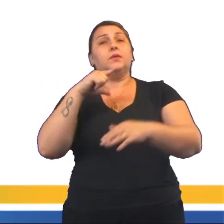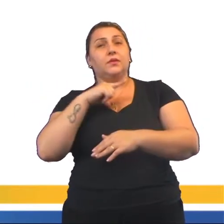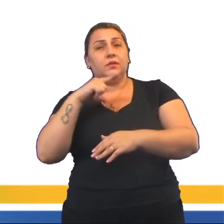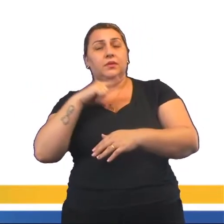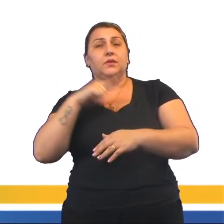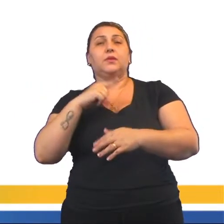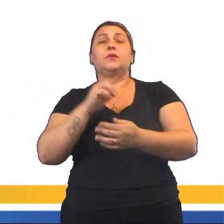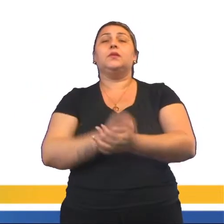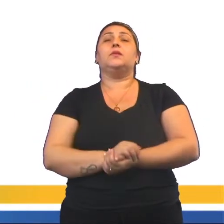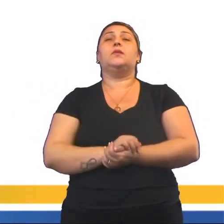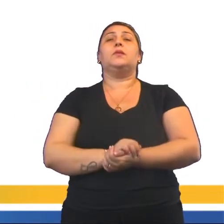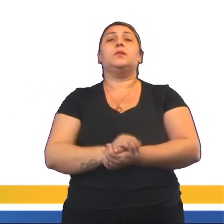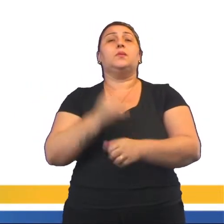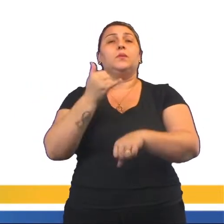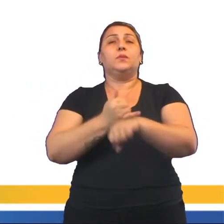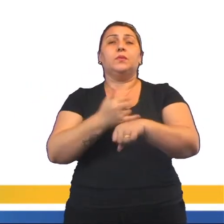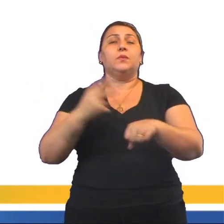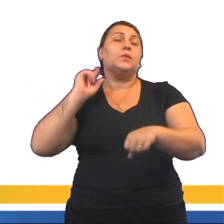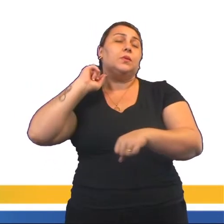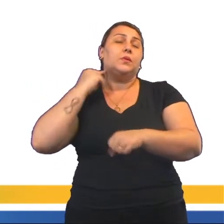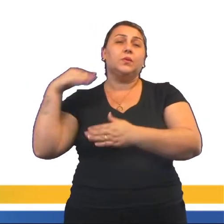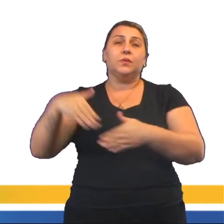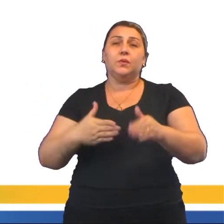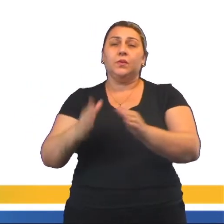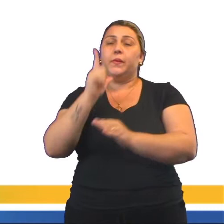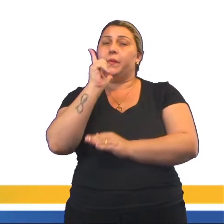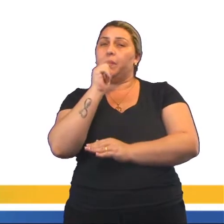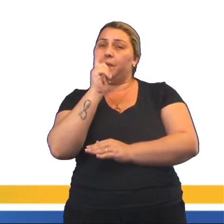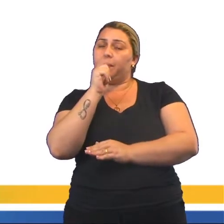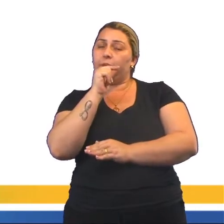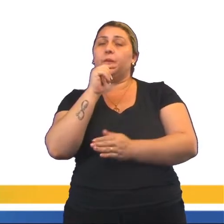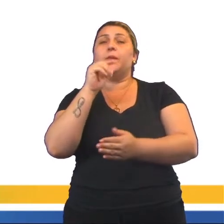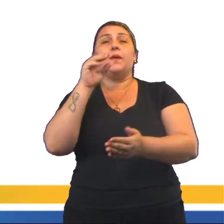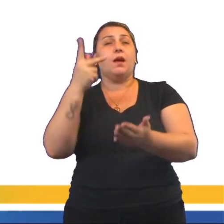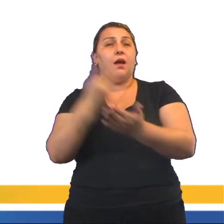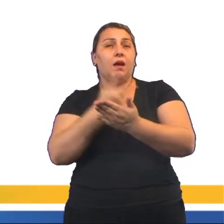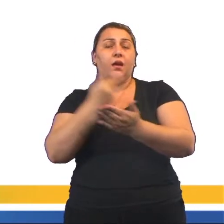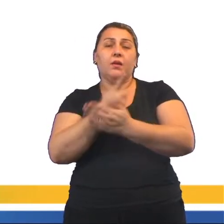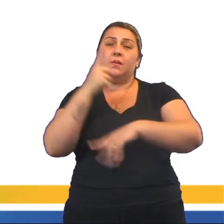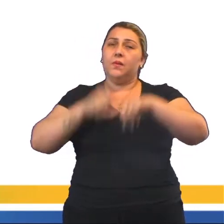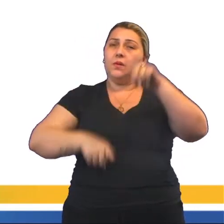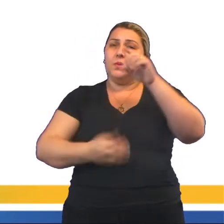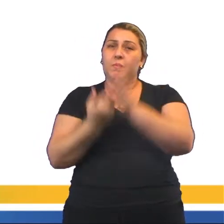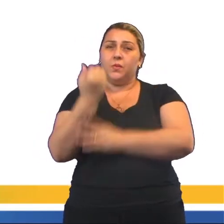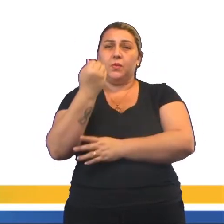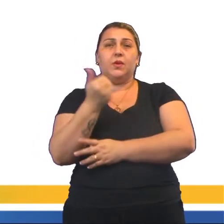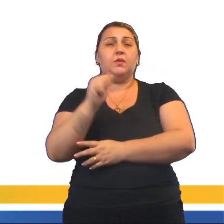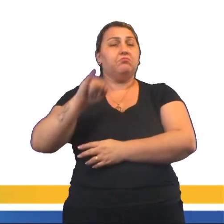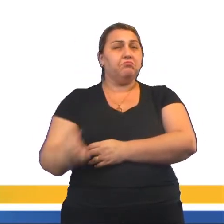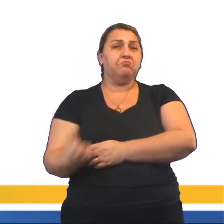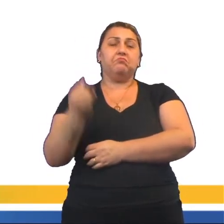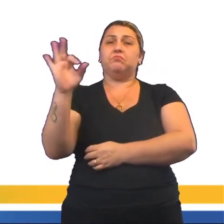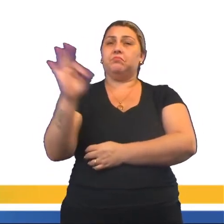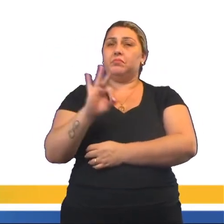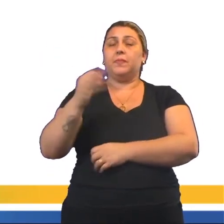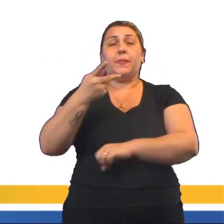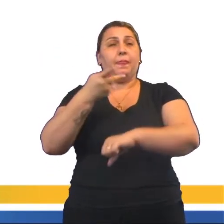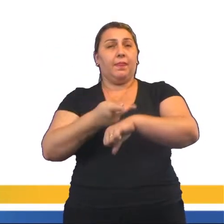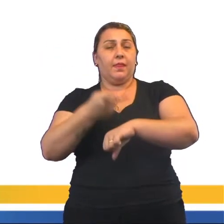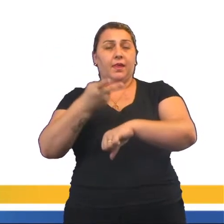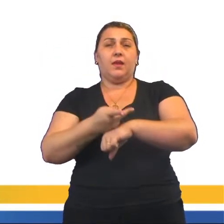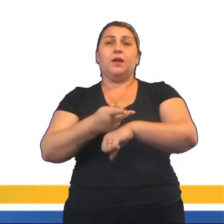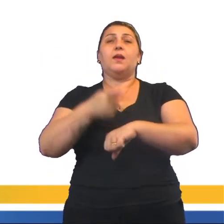aí sedimentos e poluição de rios pelo descarte indevido do material produzido não aproveitado, como